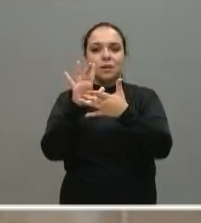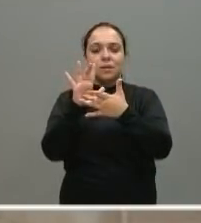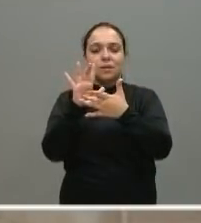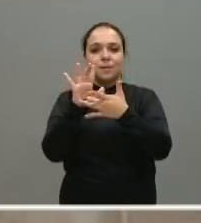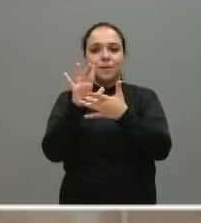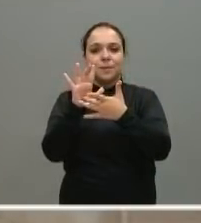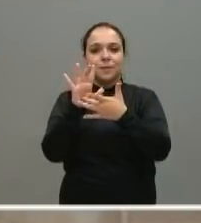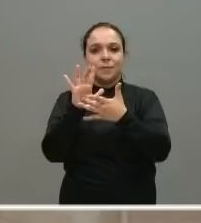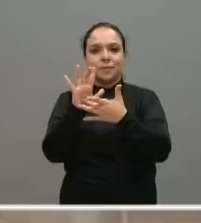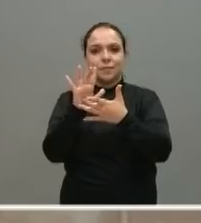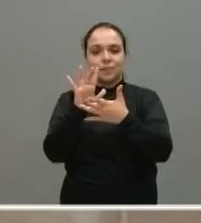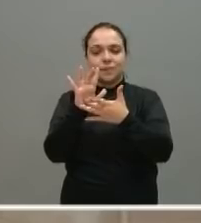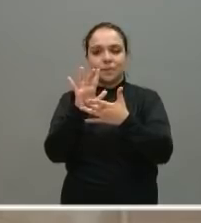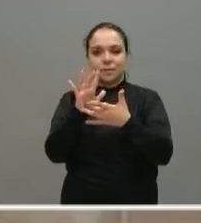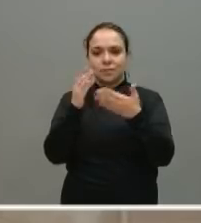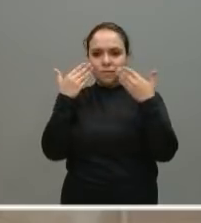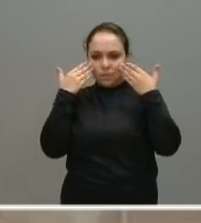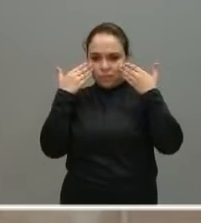está diante